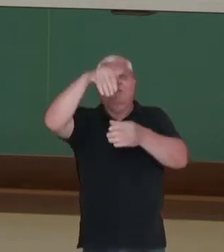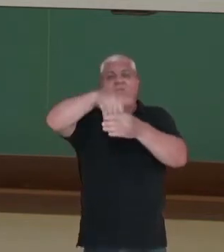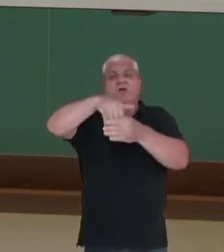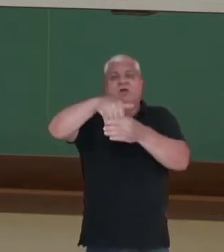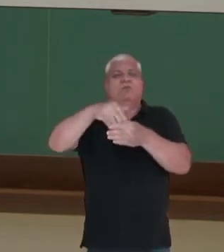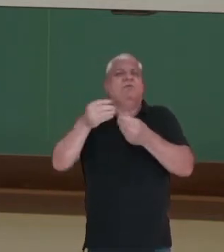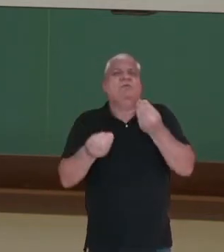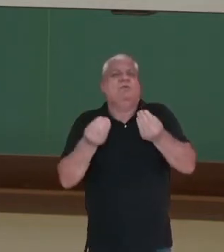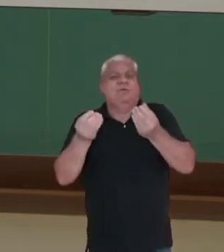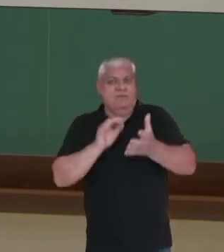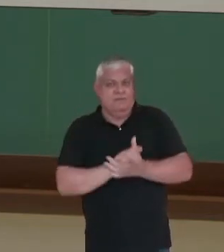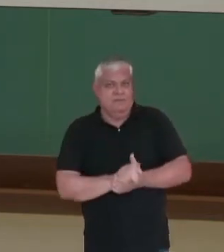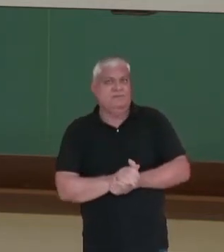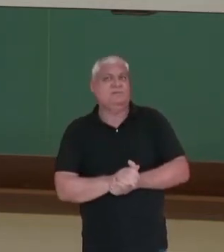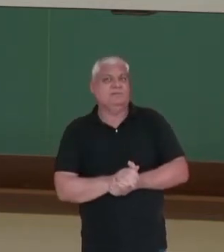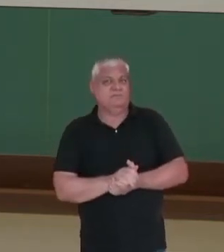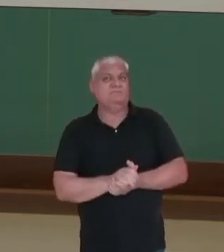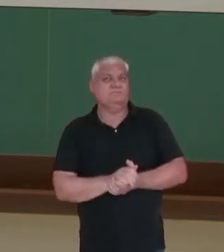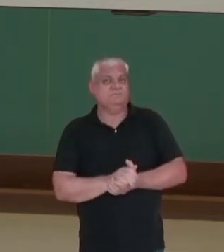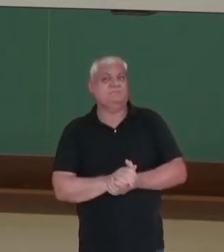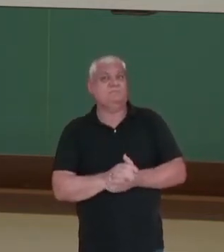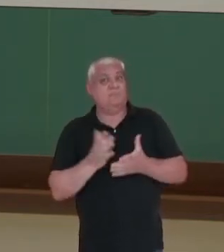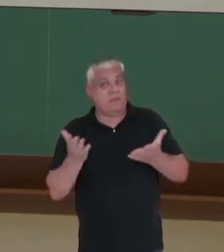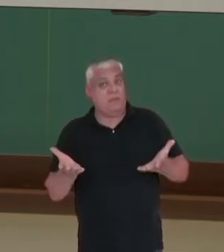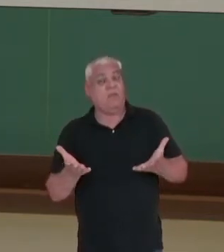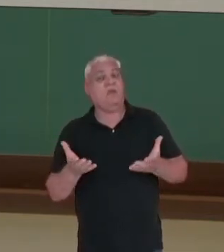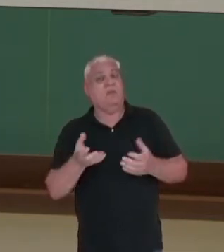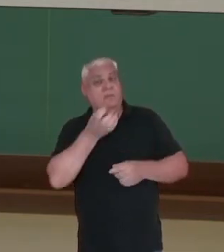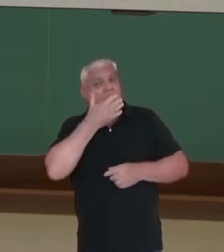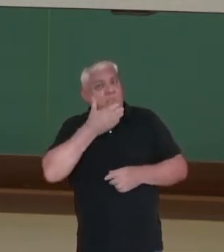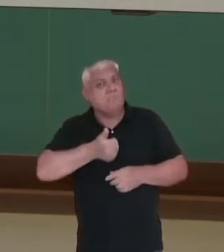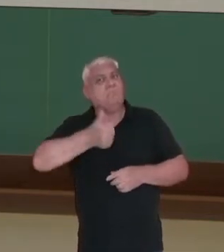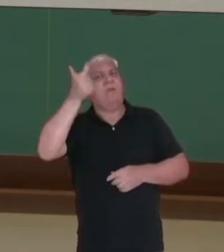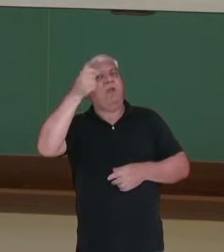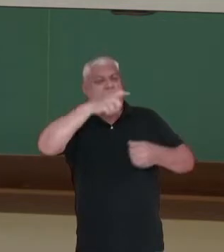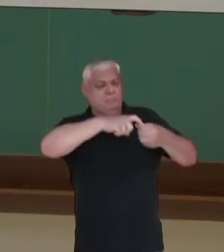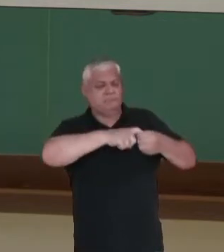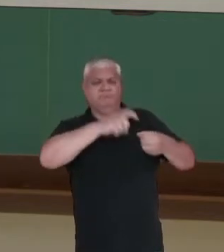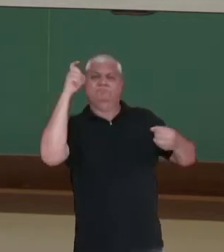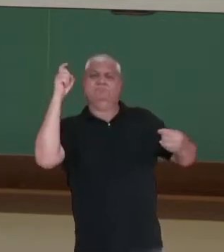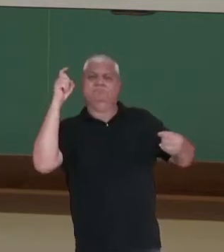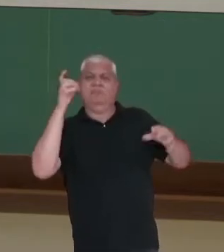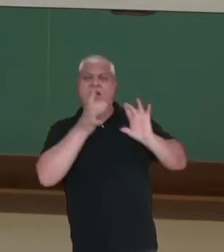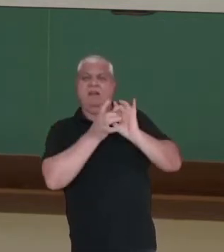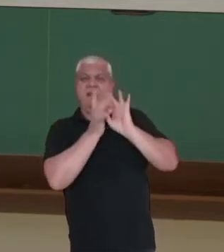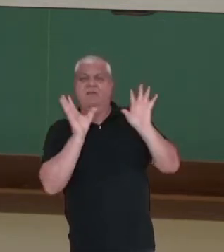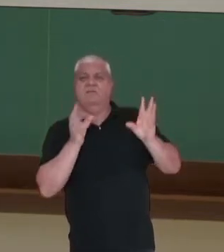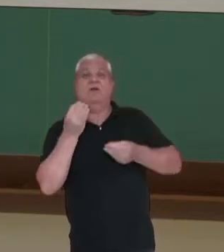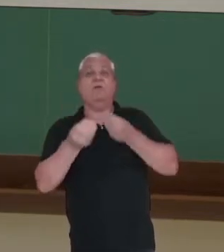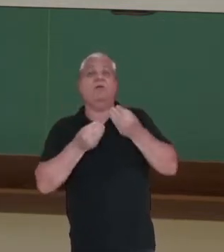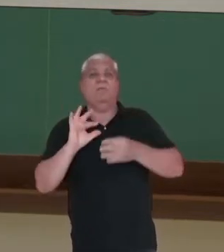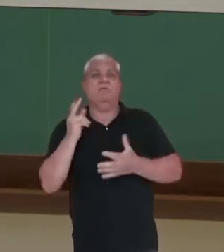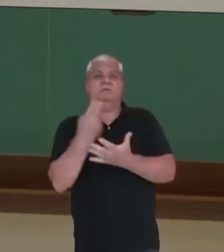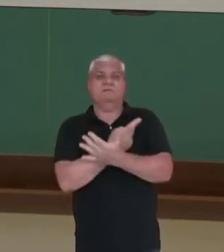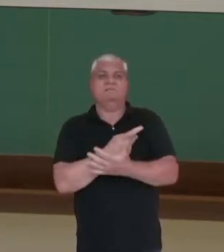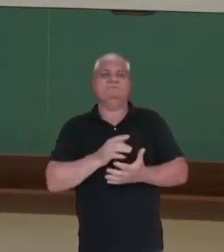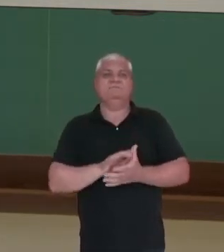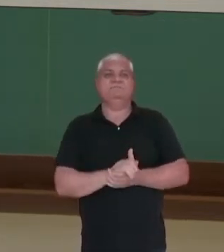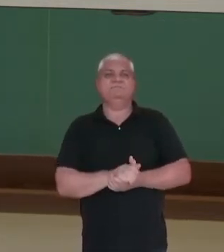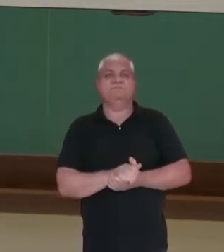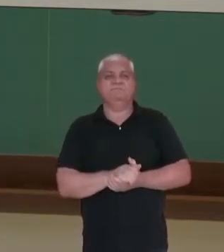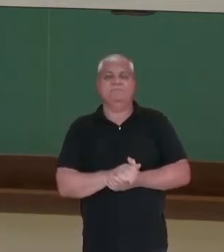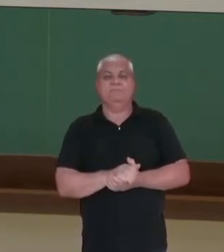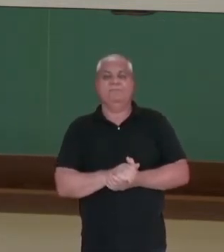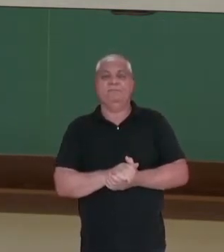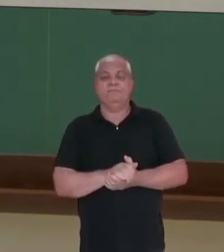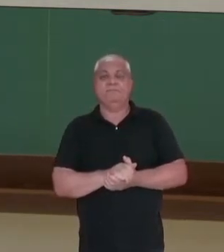né? Então, com certeza, então, seria melhor ficar independente, mas vamos ver como é que esse processo aconteceu. Então,